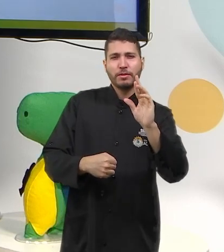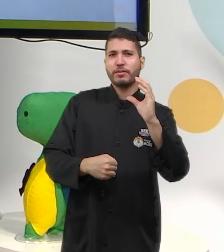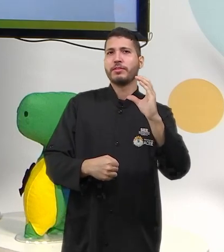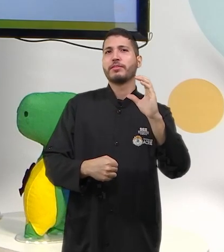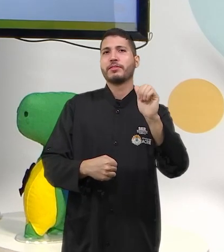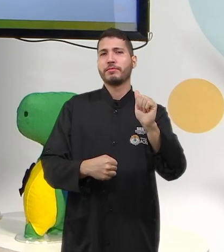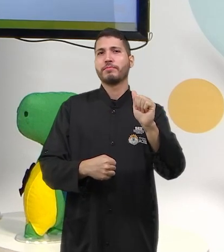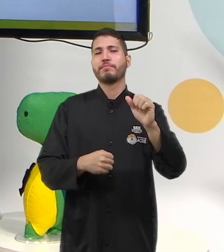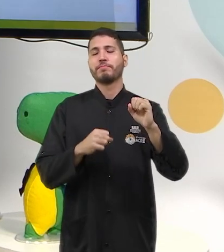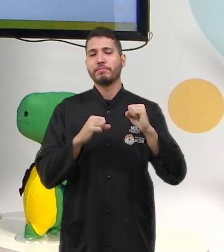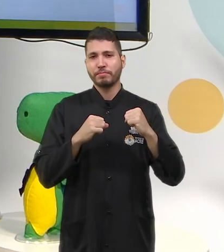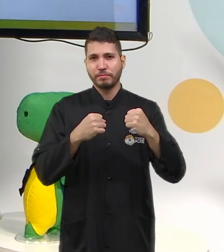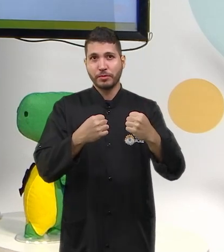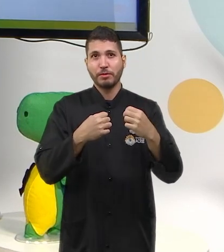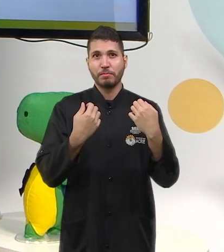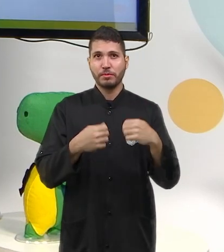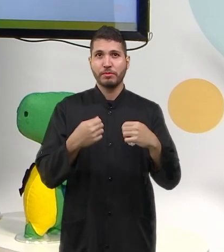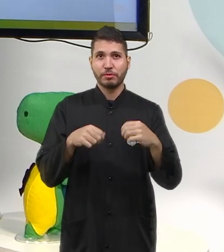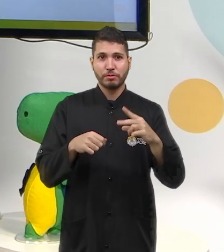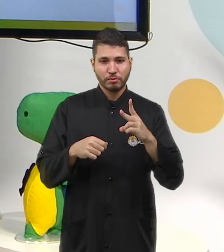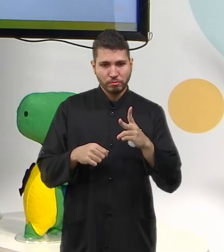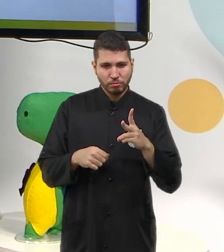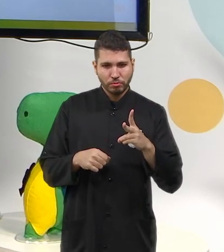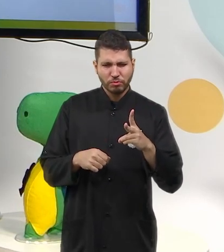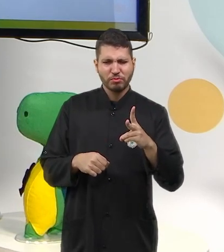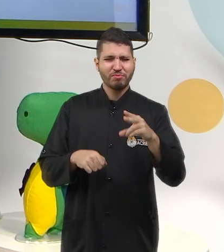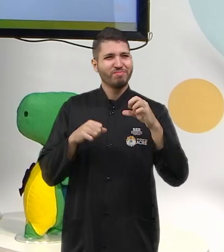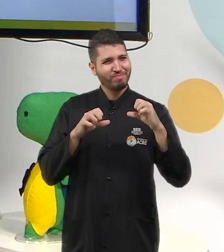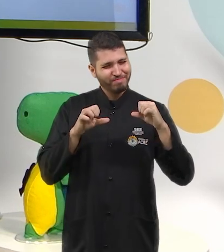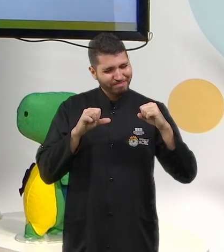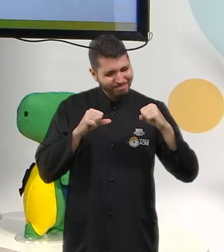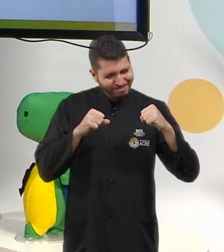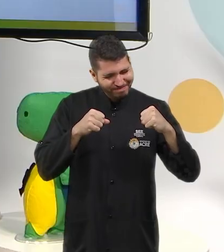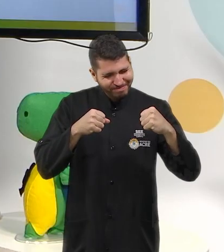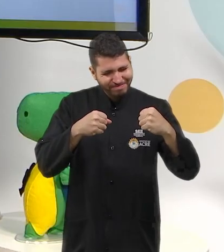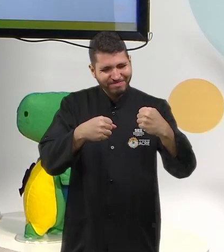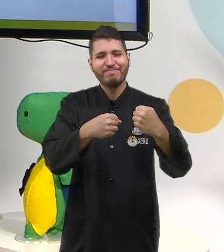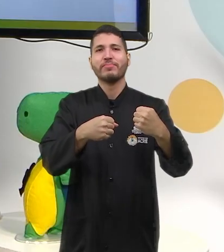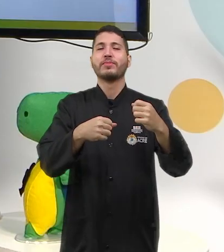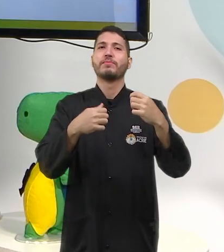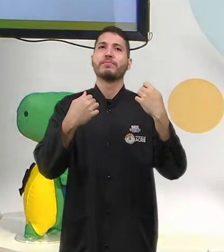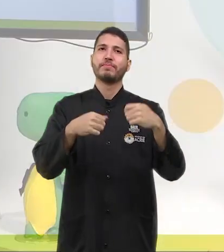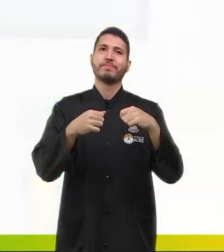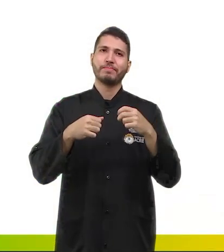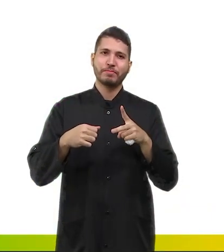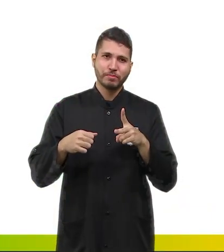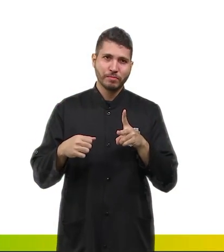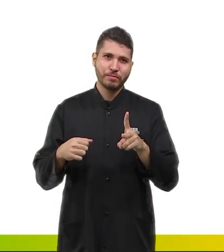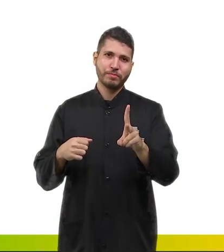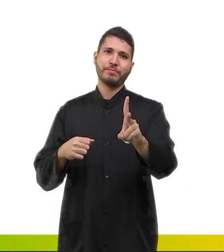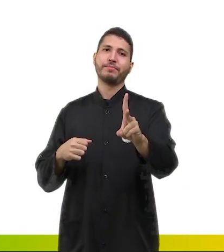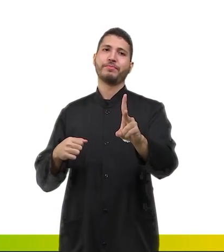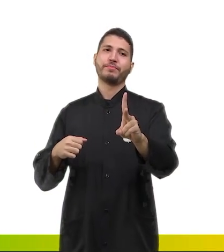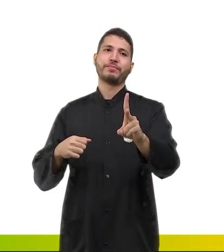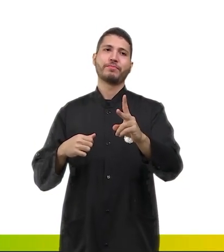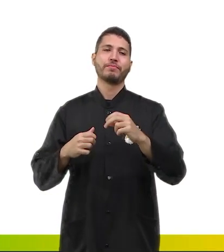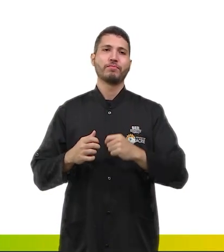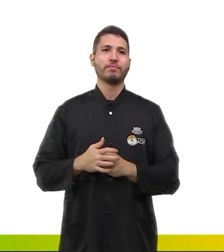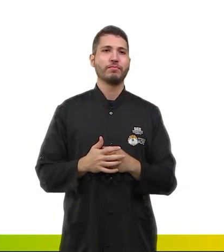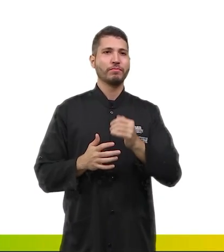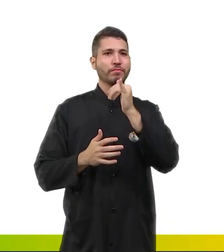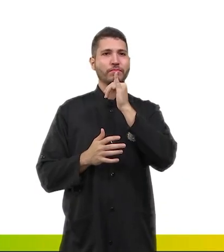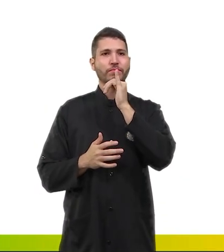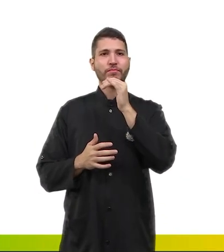preciso manter para a realização daquela capacidade, daquela ação. Beleza? Então aqui os exemplos práticos no esporte, temos